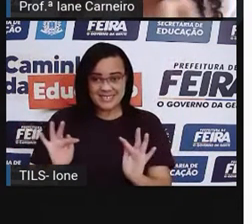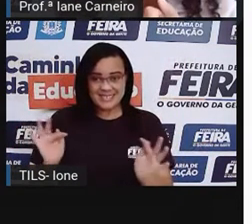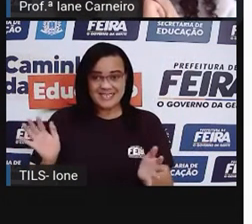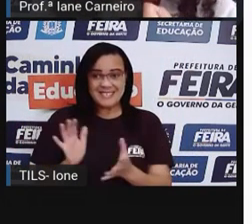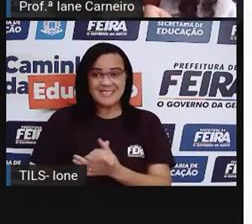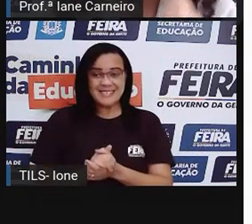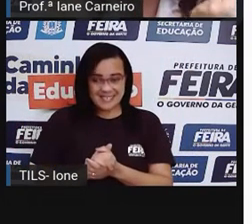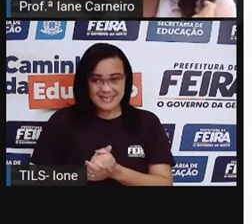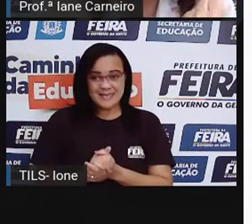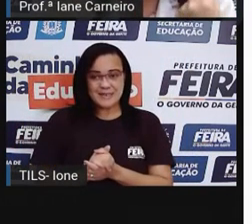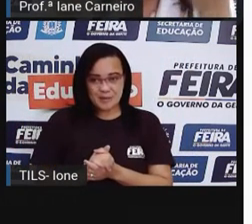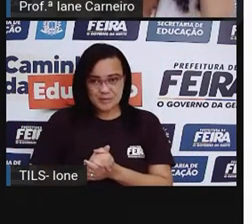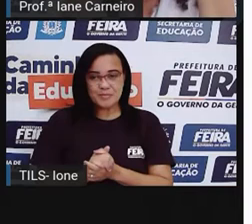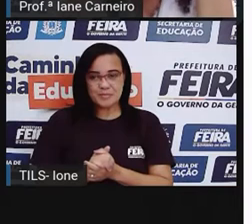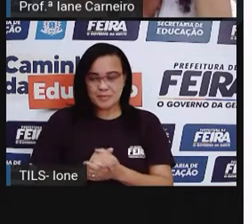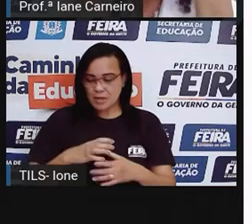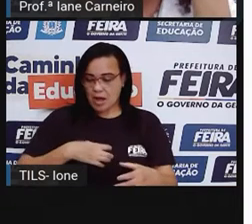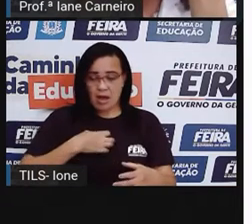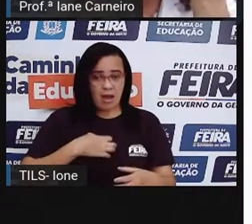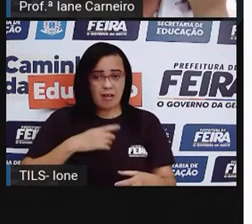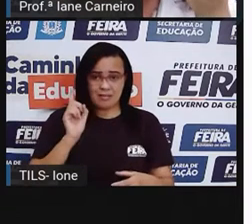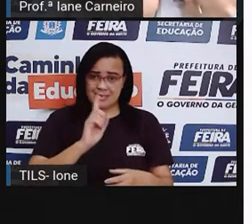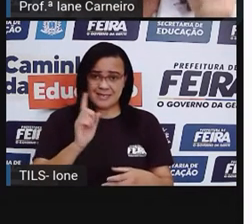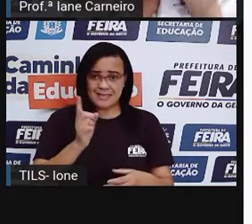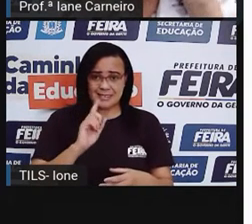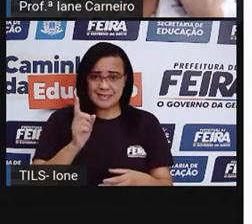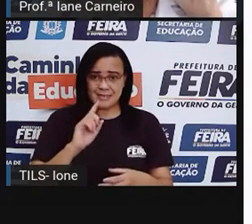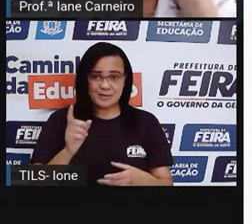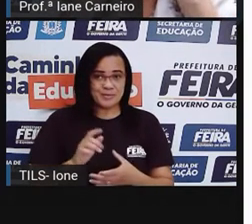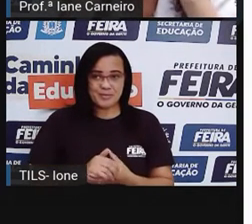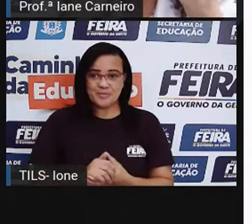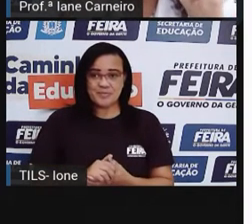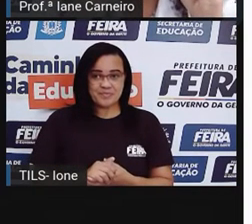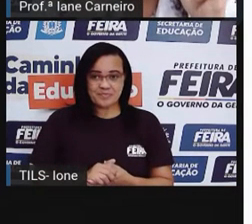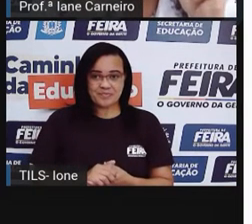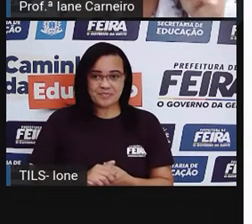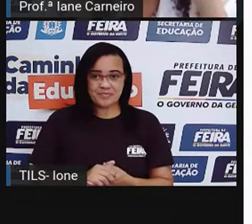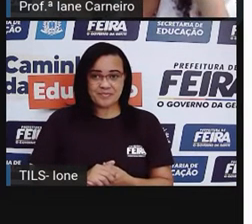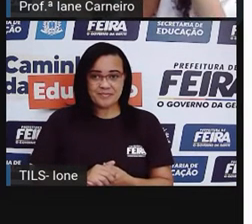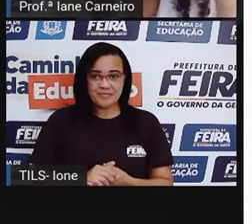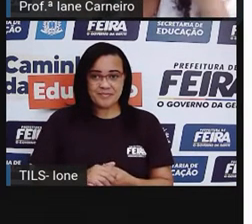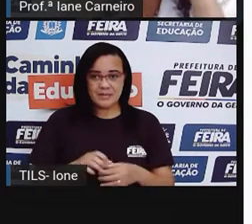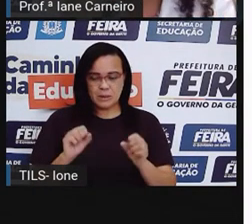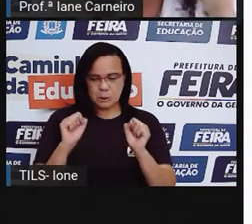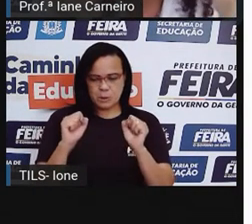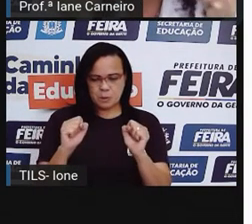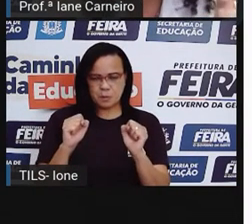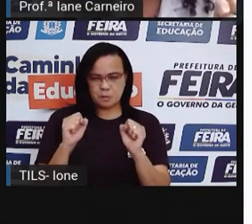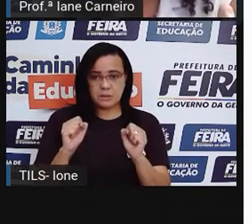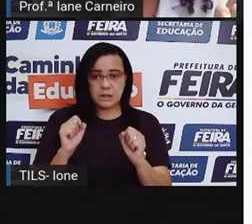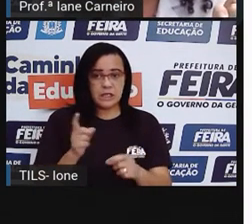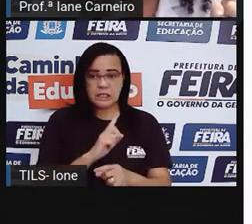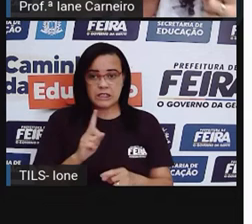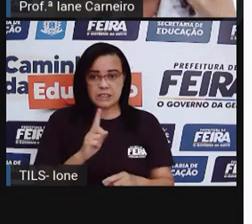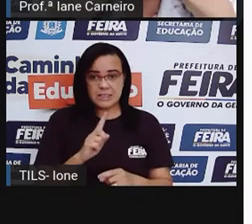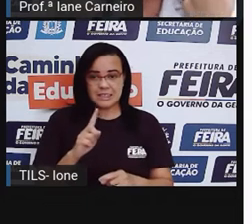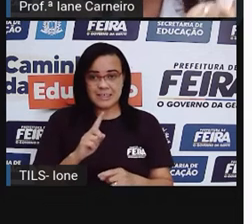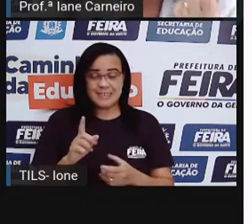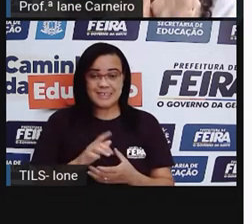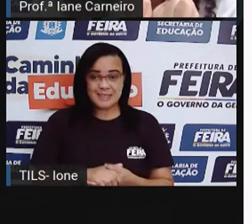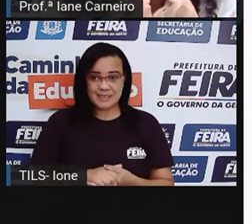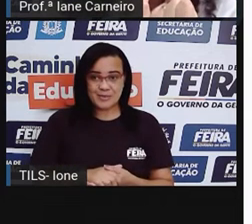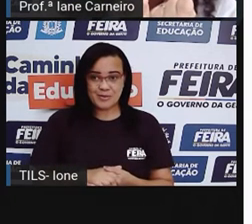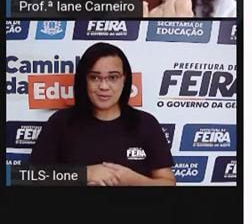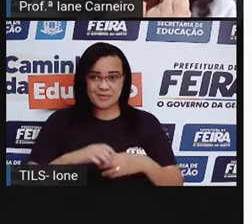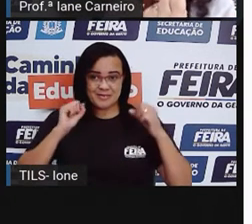sabe que ela não está com raiva, porque se ela tivesse assim, ó, com os punhos fechados, né? Parecia que ela estava com raiva de alguma coisa. Mas